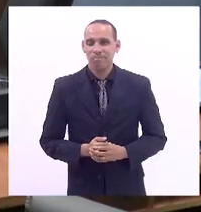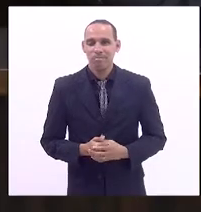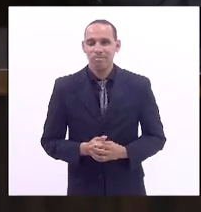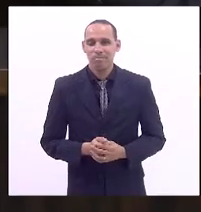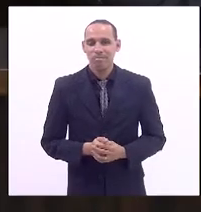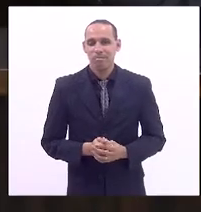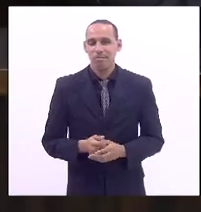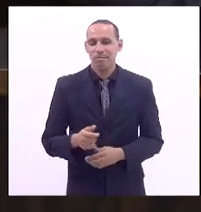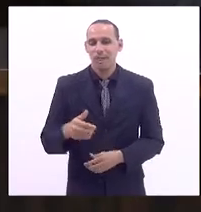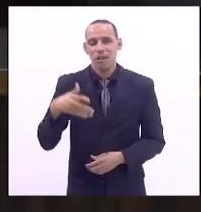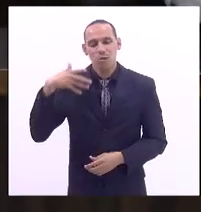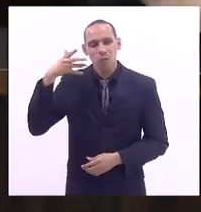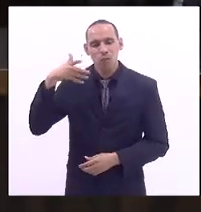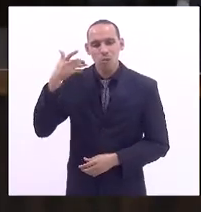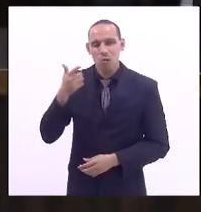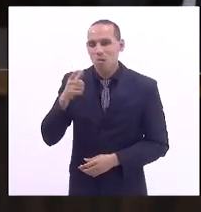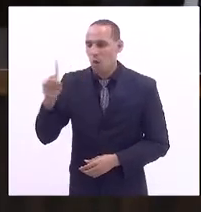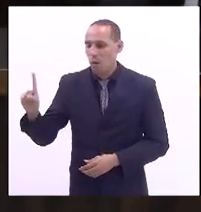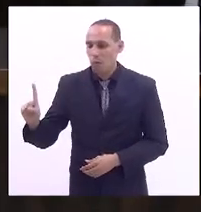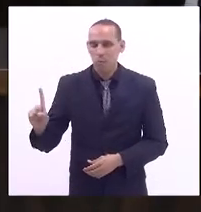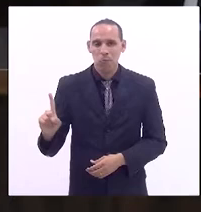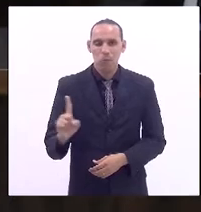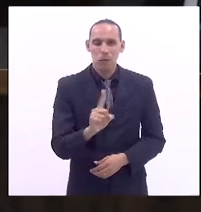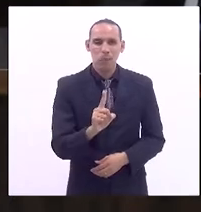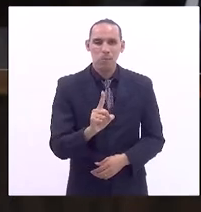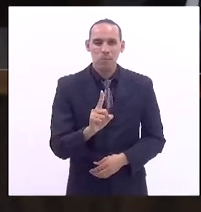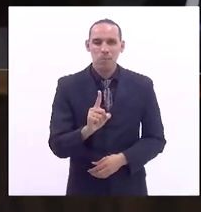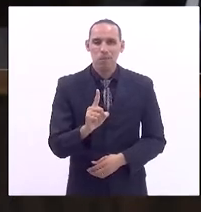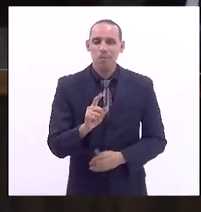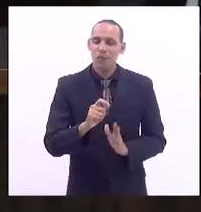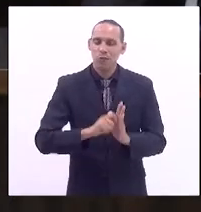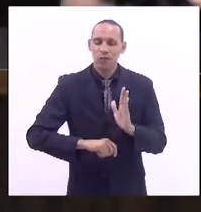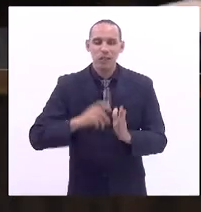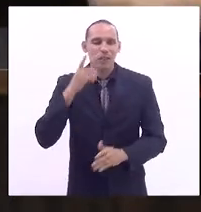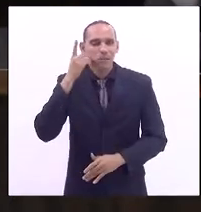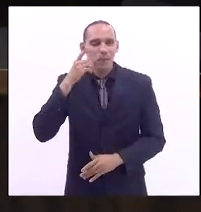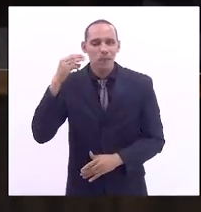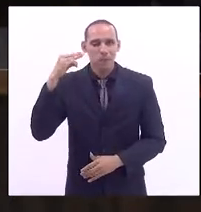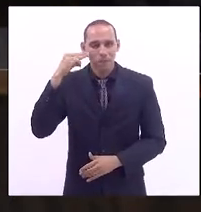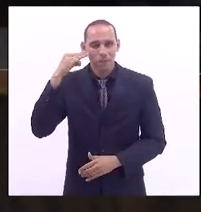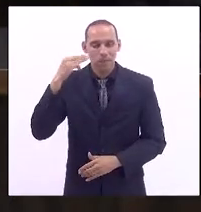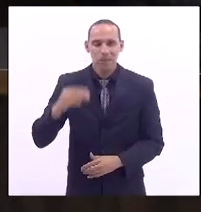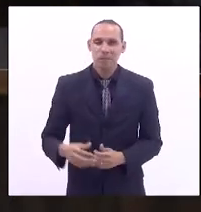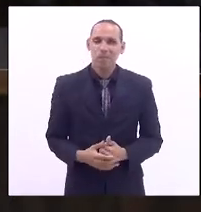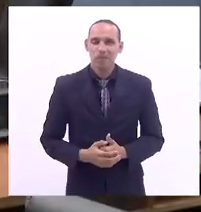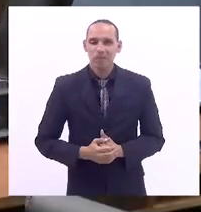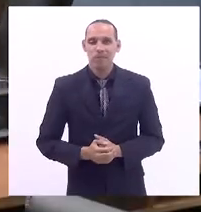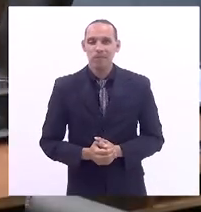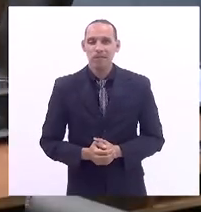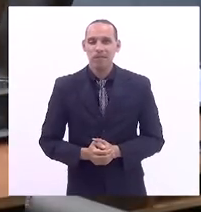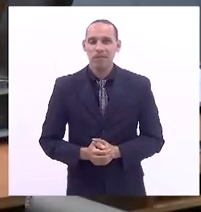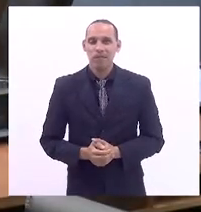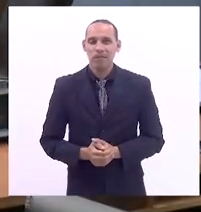o próximo orador a escrita Nobre deputada Mônica Francisco